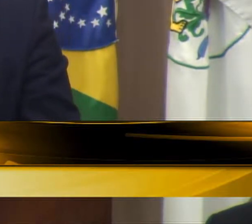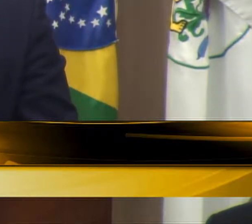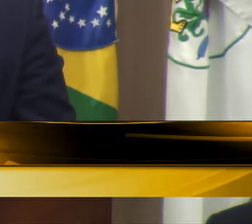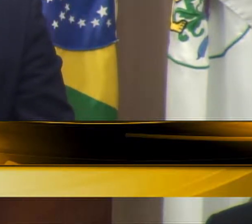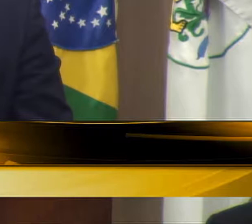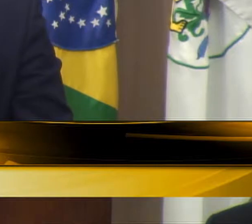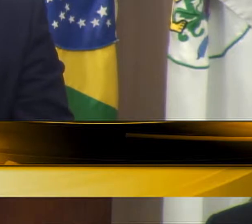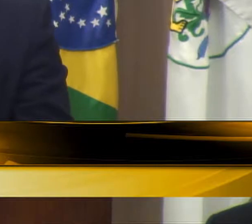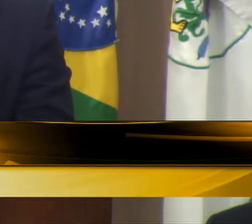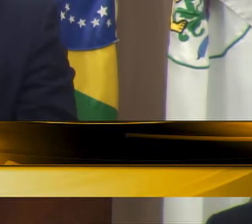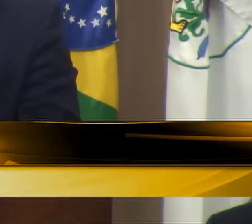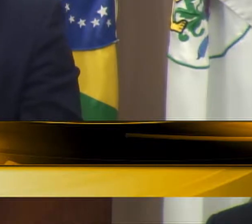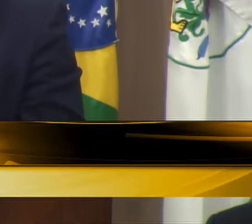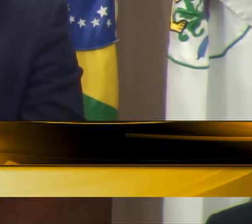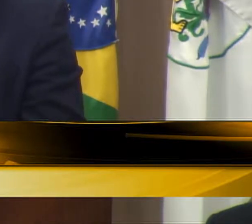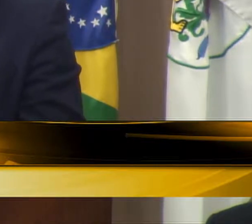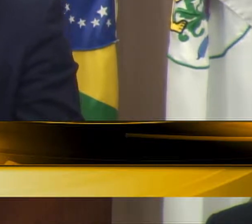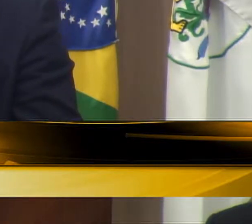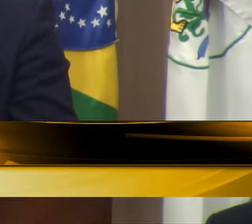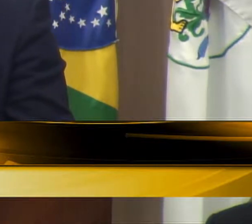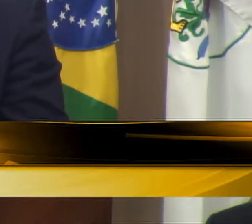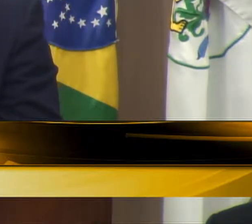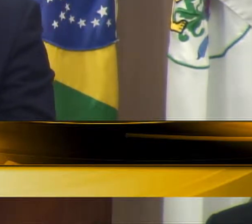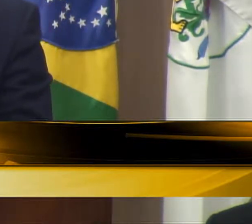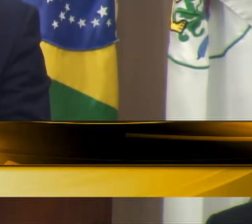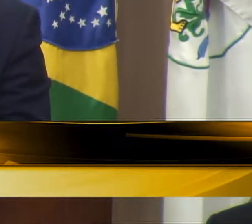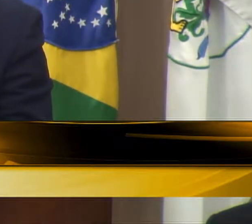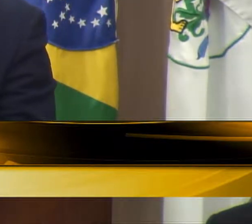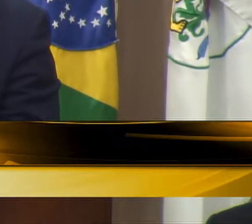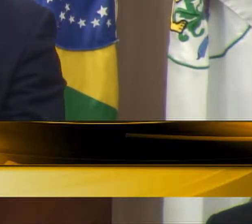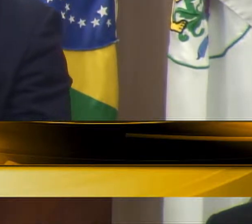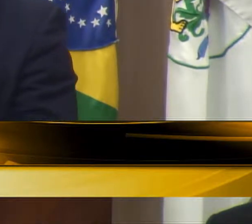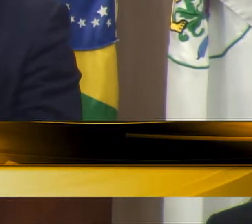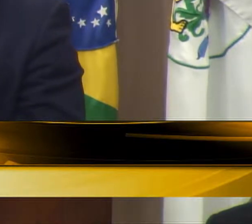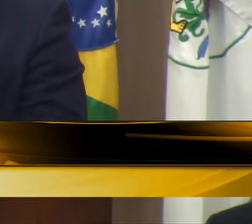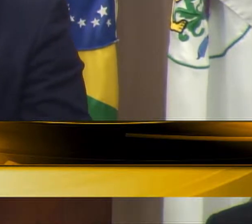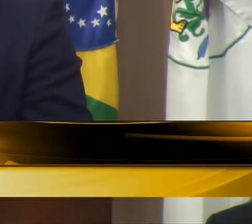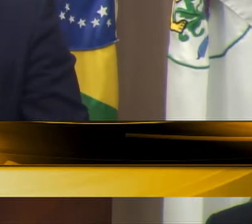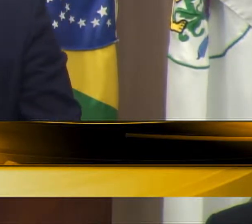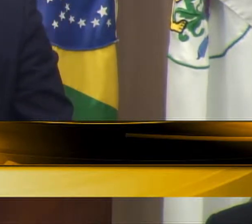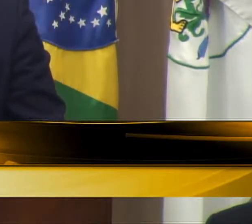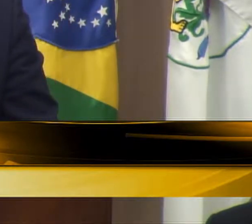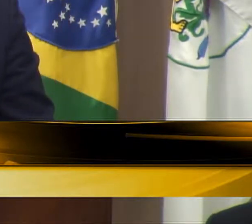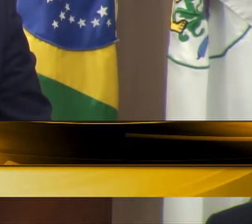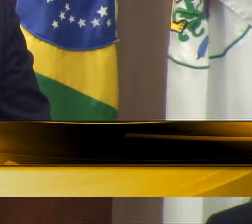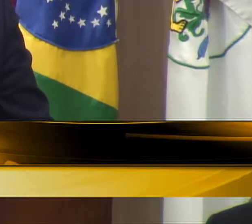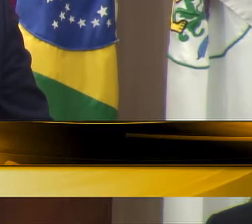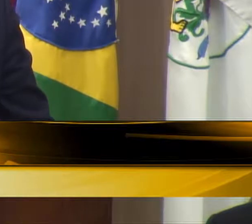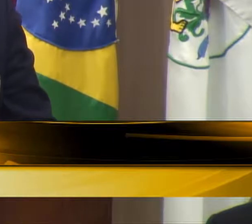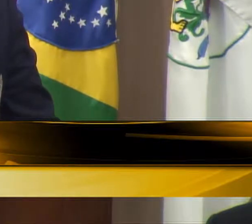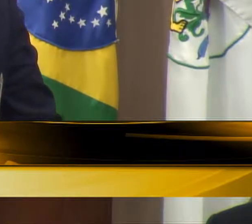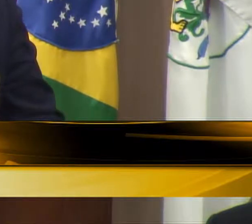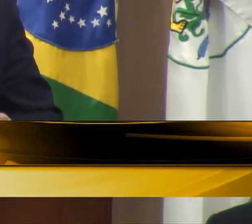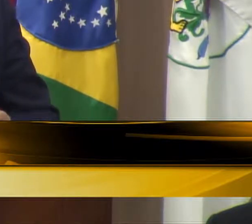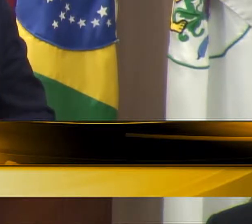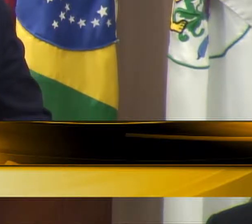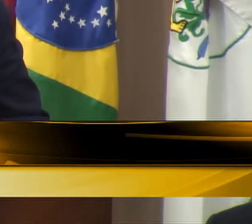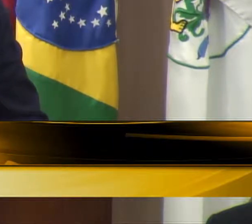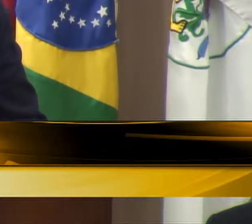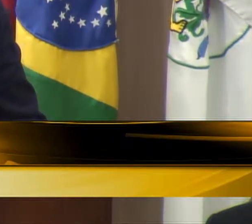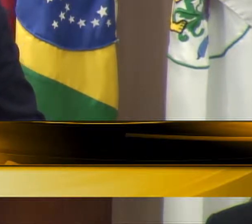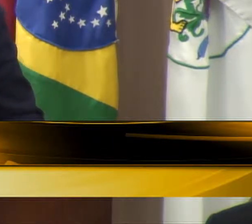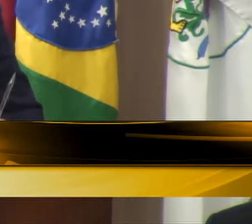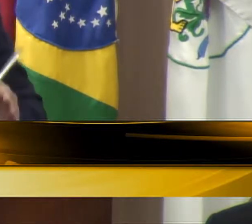tipo é paciente, é calmo, é tranquilo, me dá amor, me dá atenção, olha nos olhos, é um